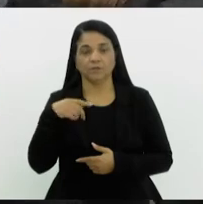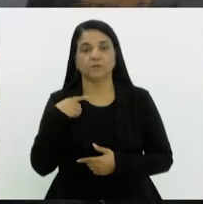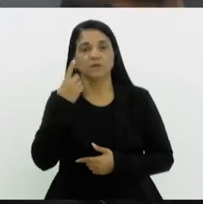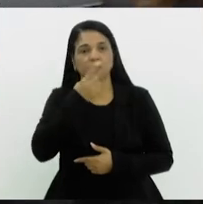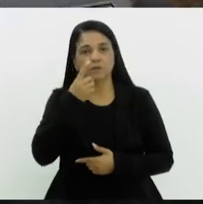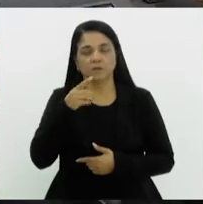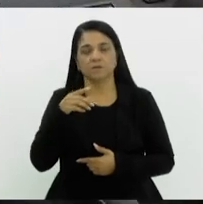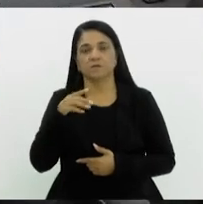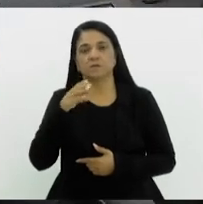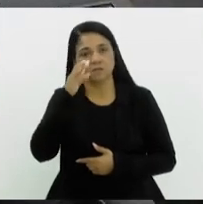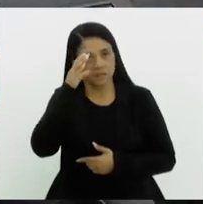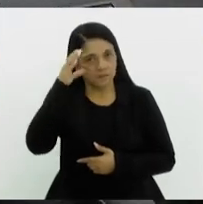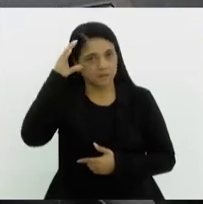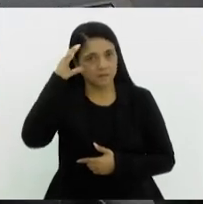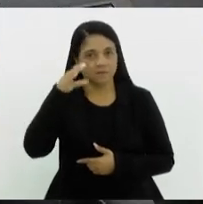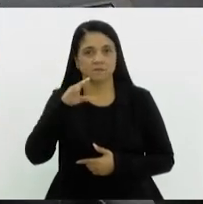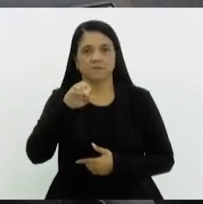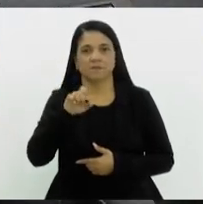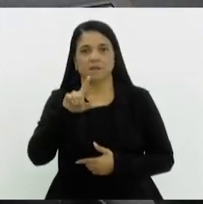Deputada Célia Jordão.